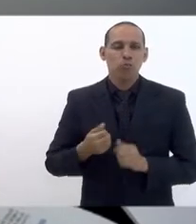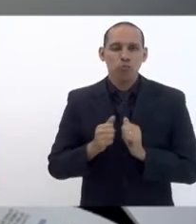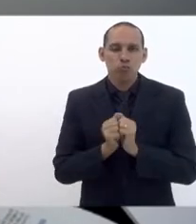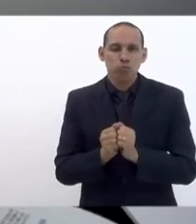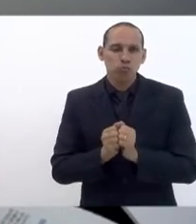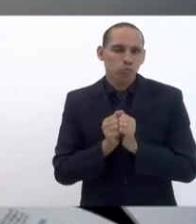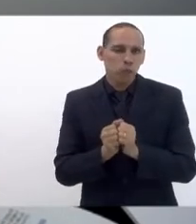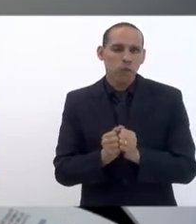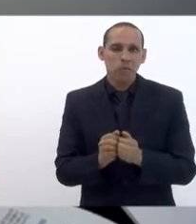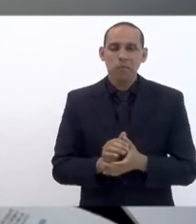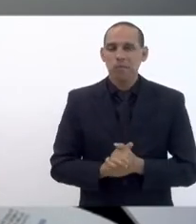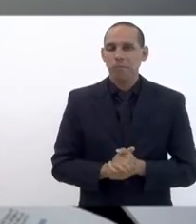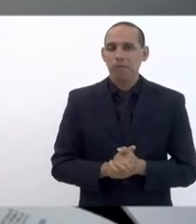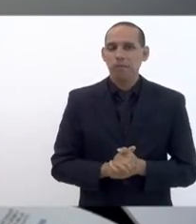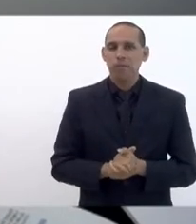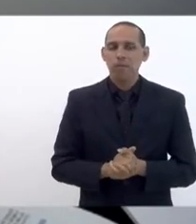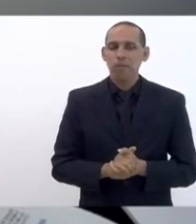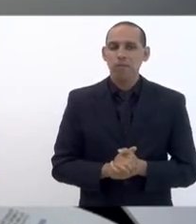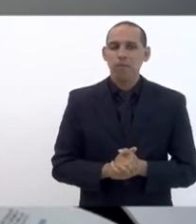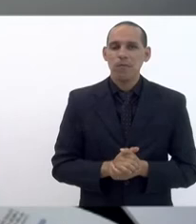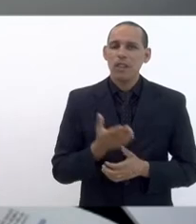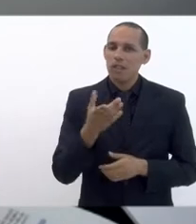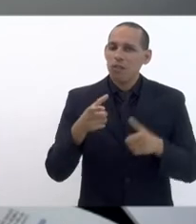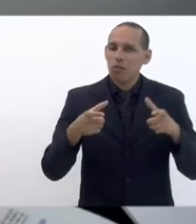dessa localidade.